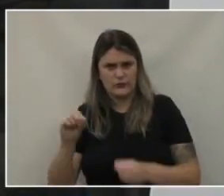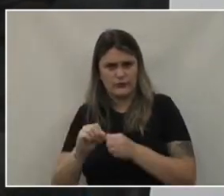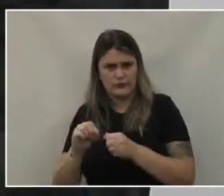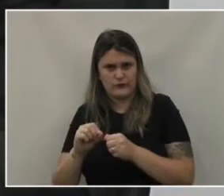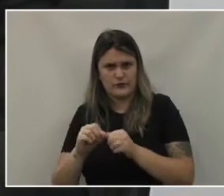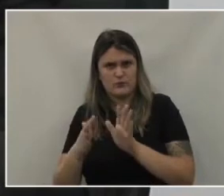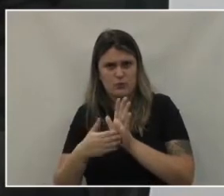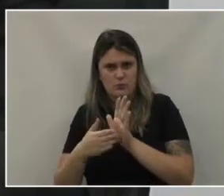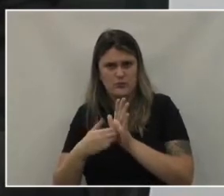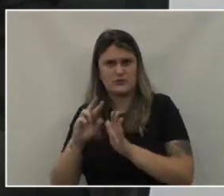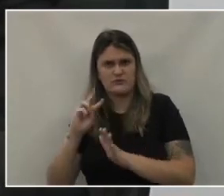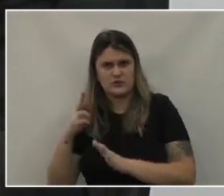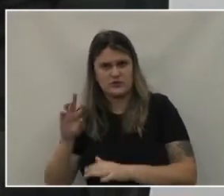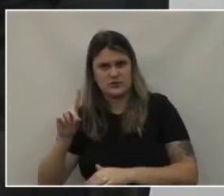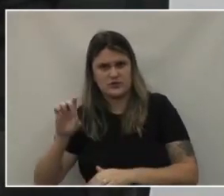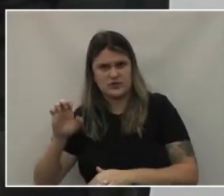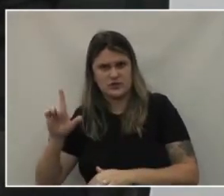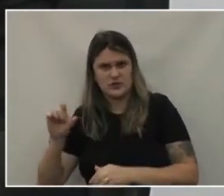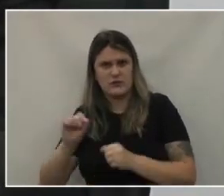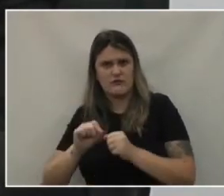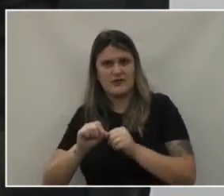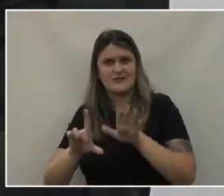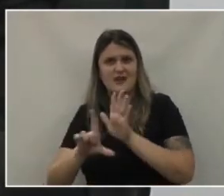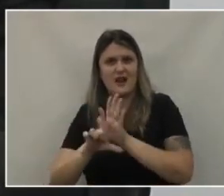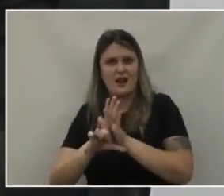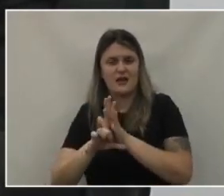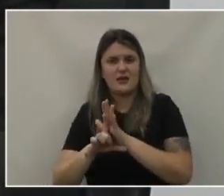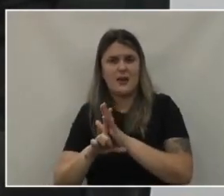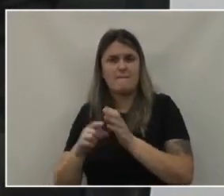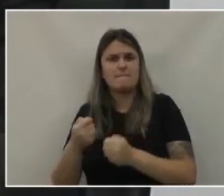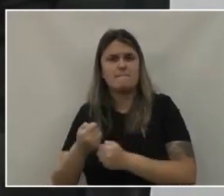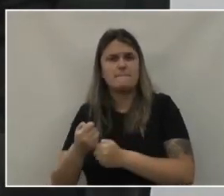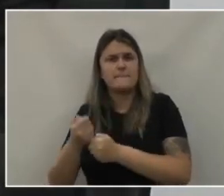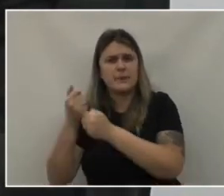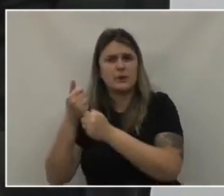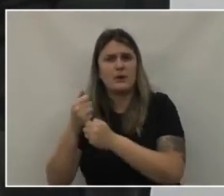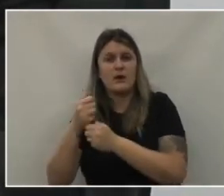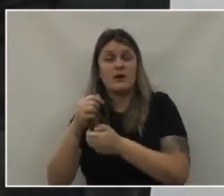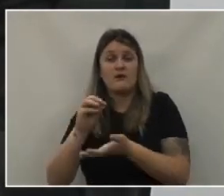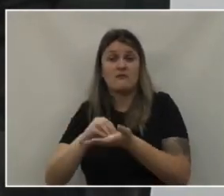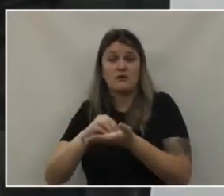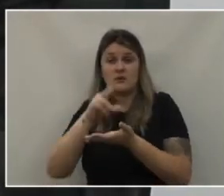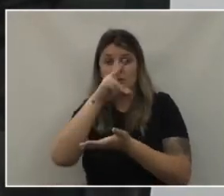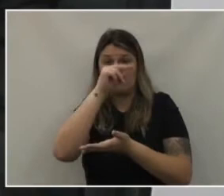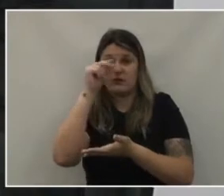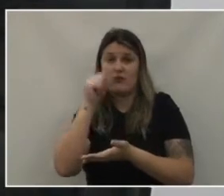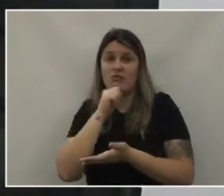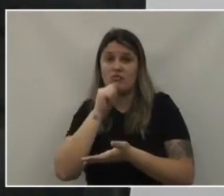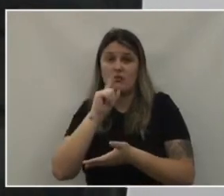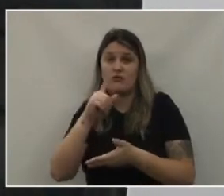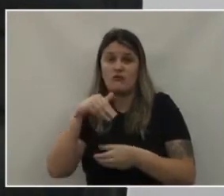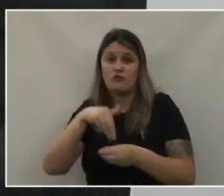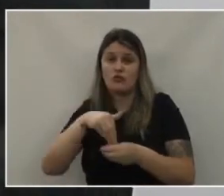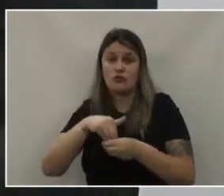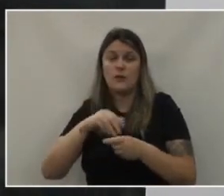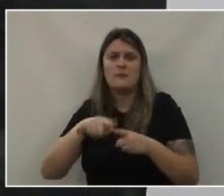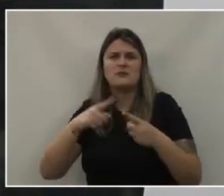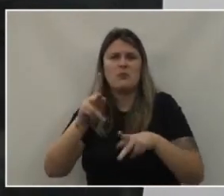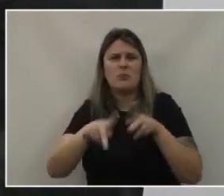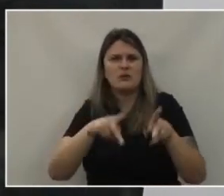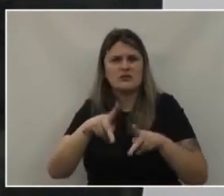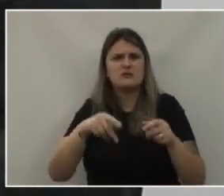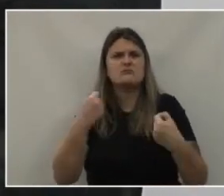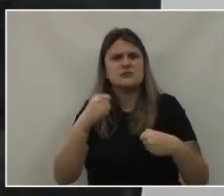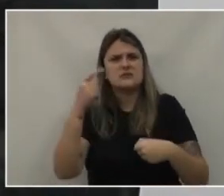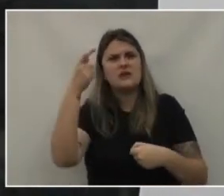também ele e o Diego também dos fogos de artifícios, a lei não foi sancionada pelo prefeito, também nem por Portugal também não, mas a população também